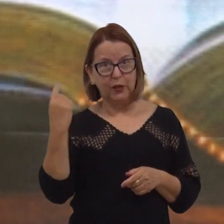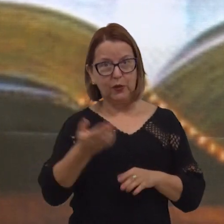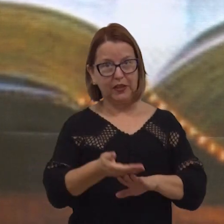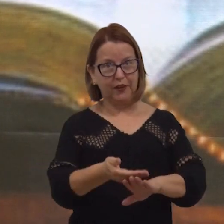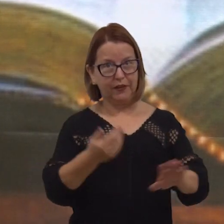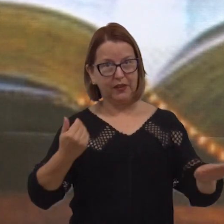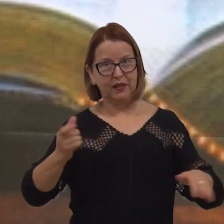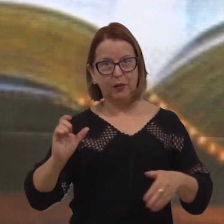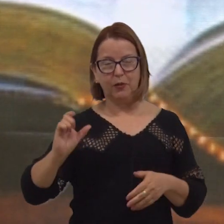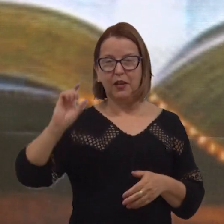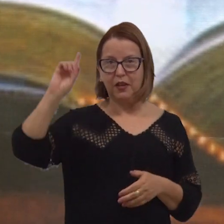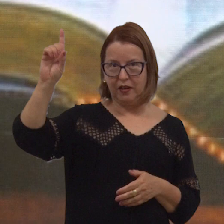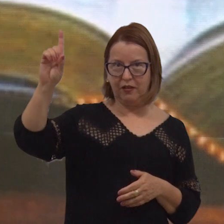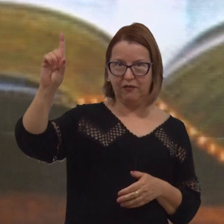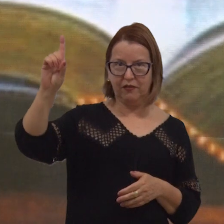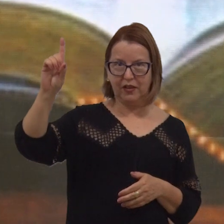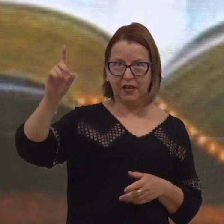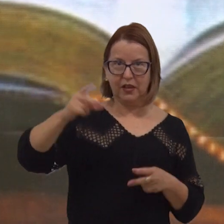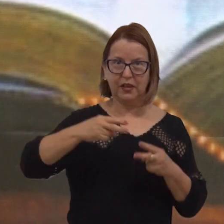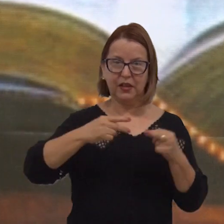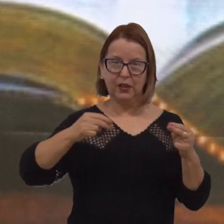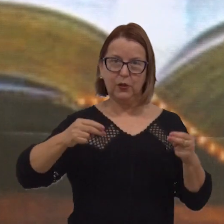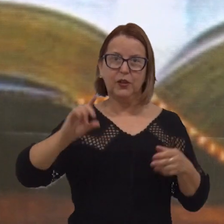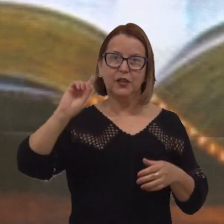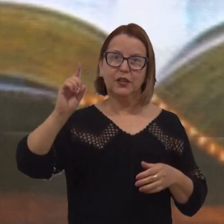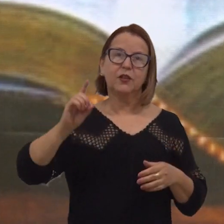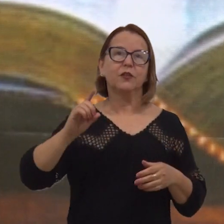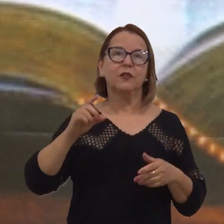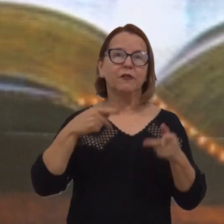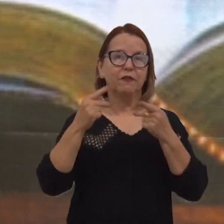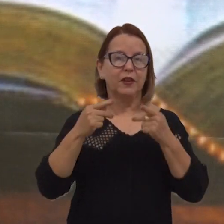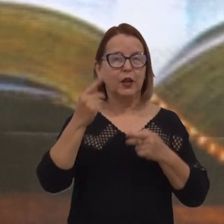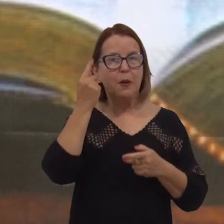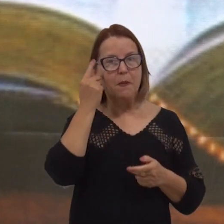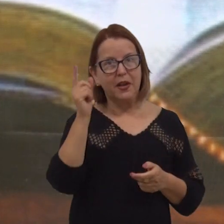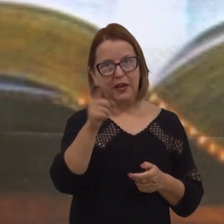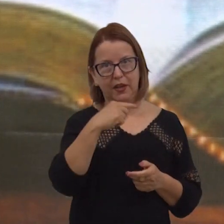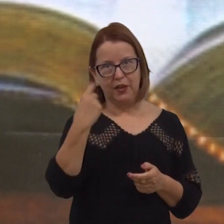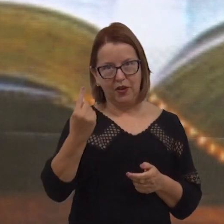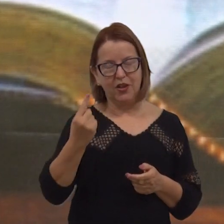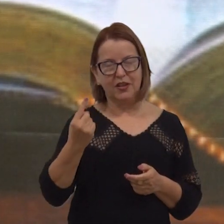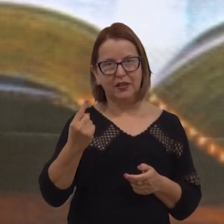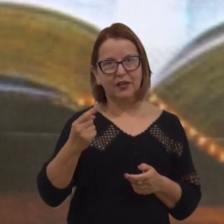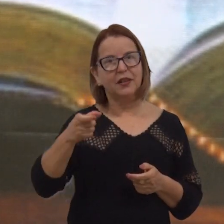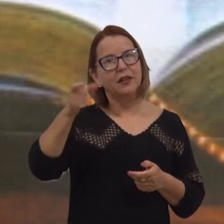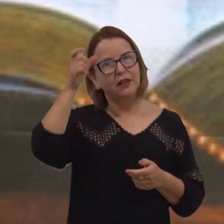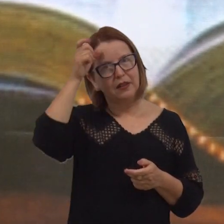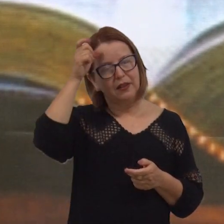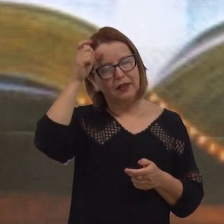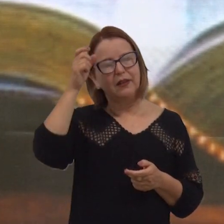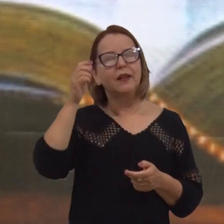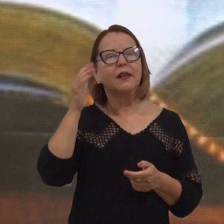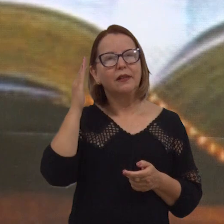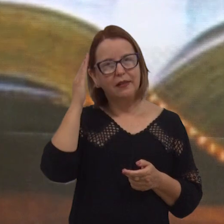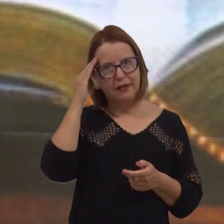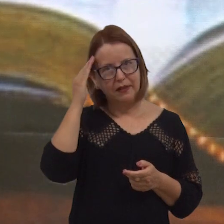palavra, daquilo que Deus tem falado para nós, ele sabe que a